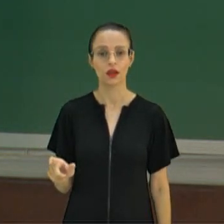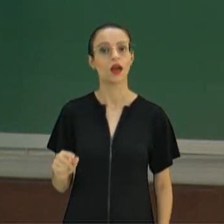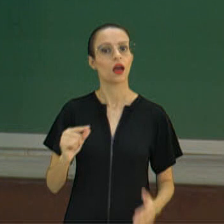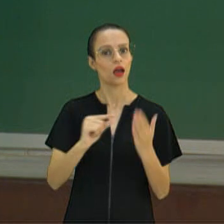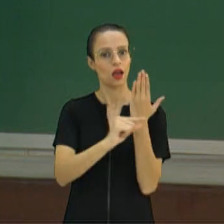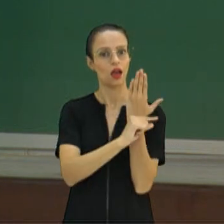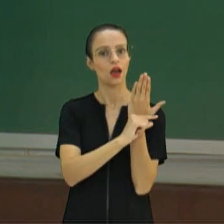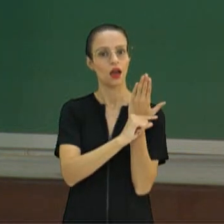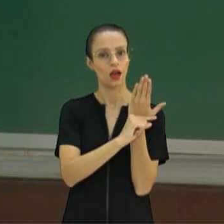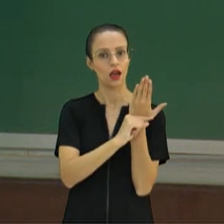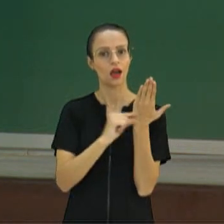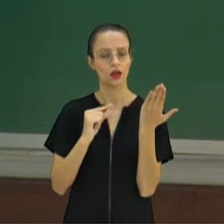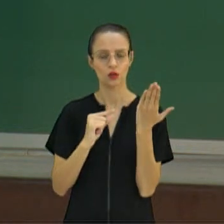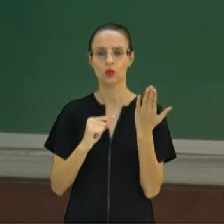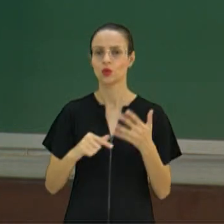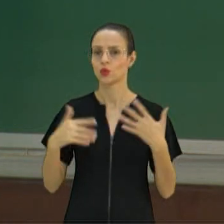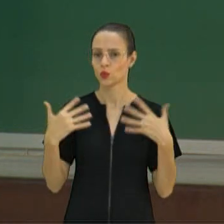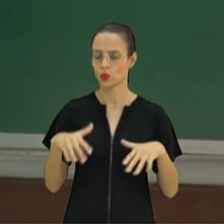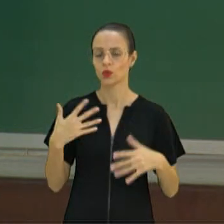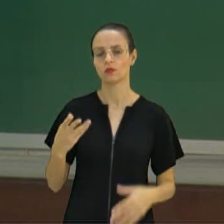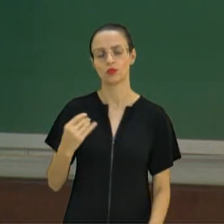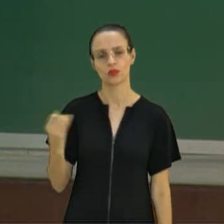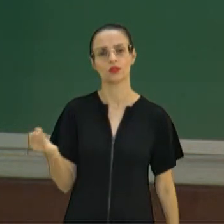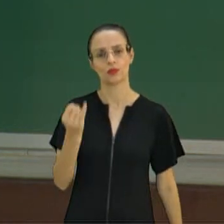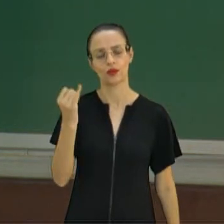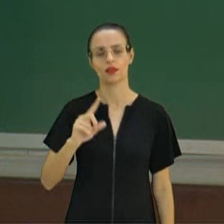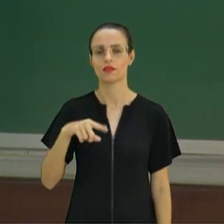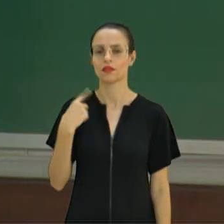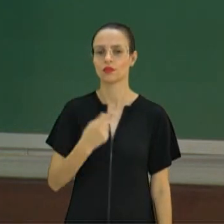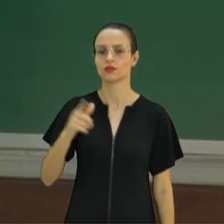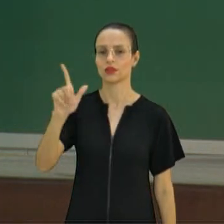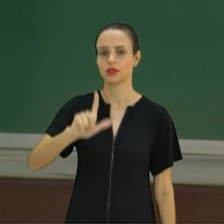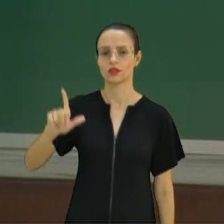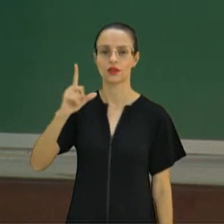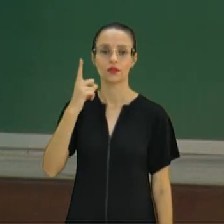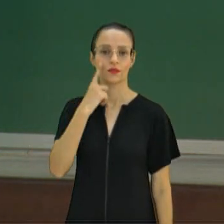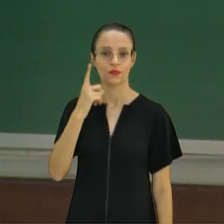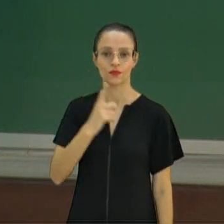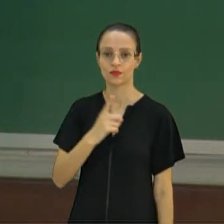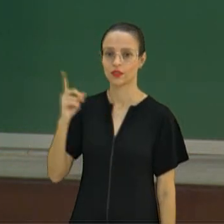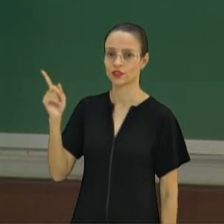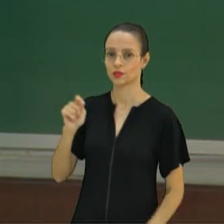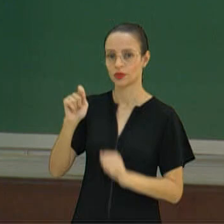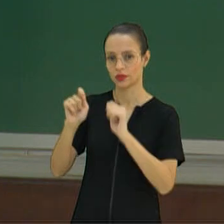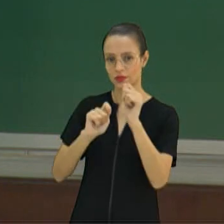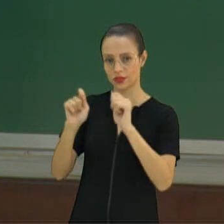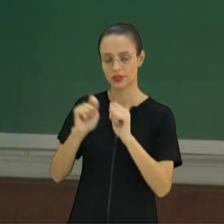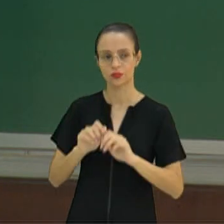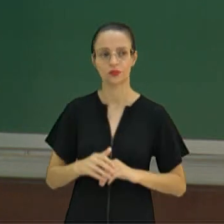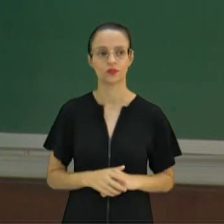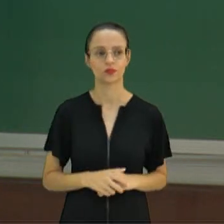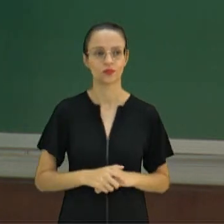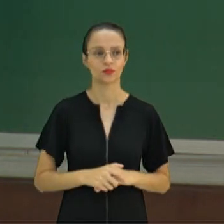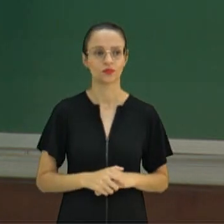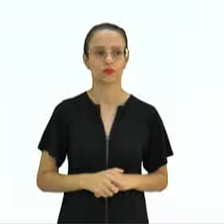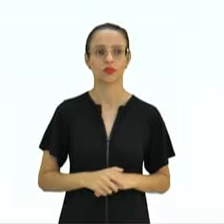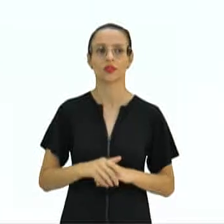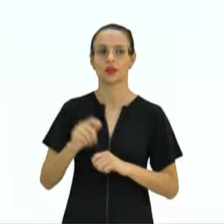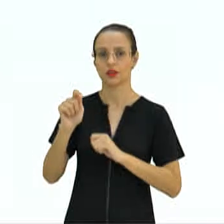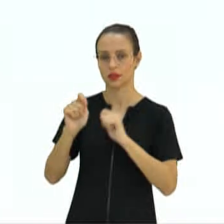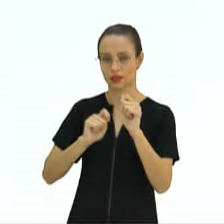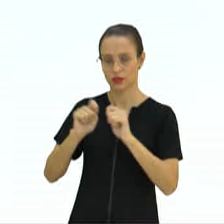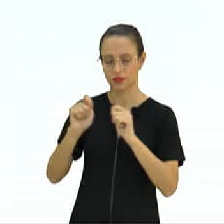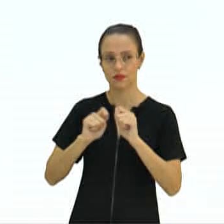autor bastante importante da nossa literatura. Vejamos a entrevista, então. Em entrevista